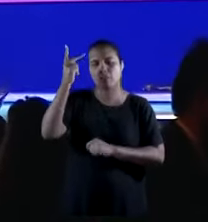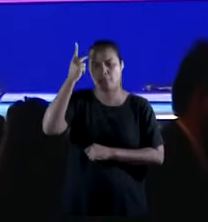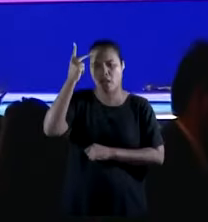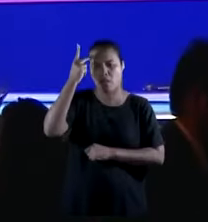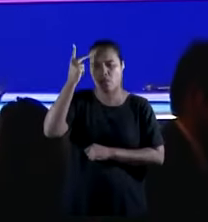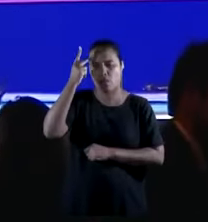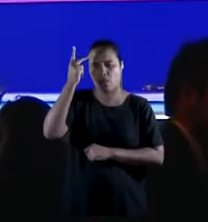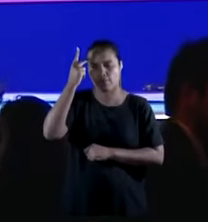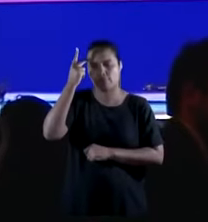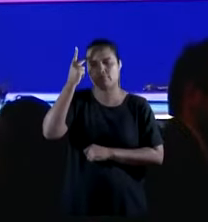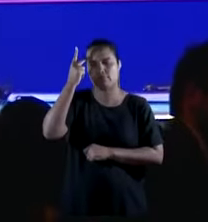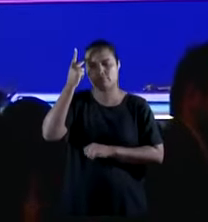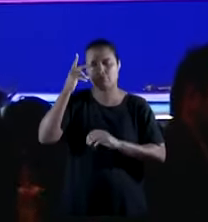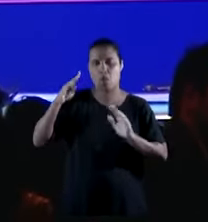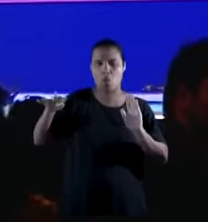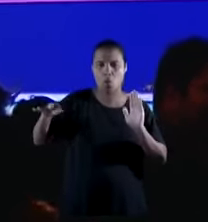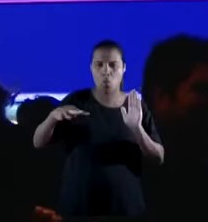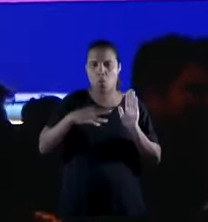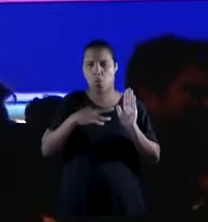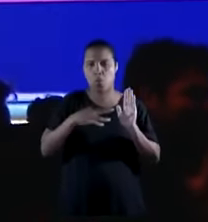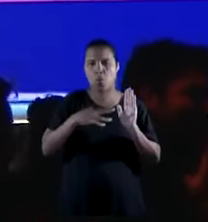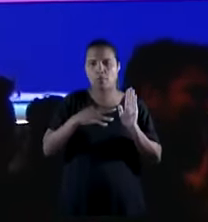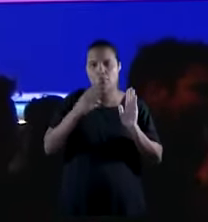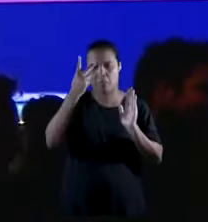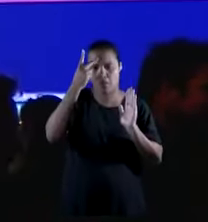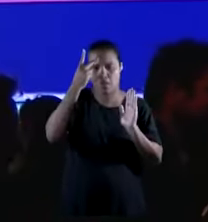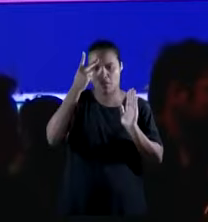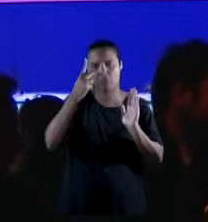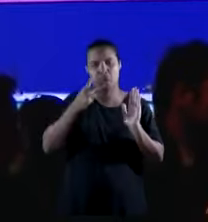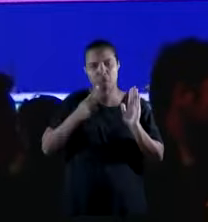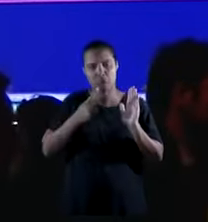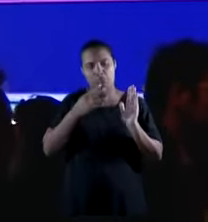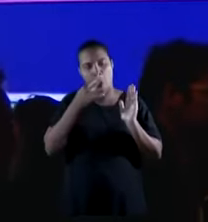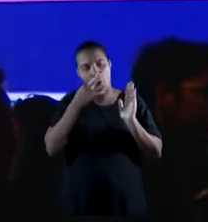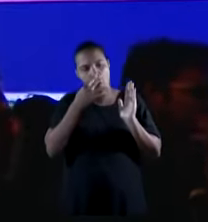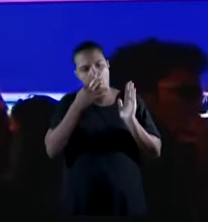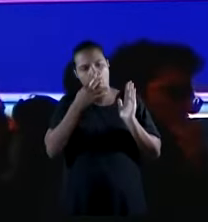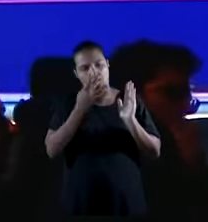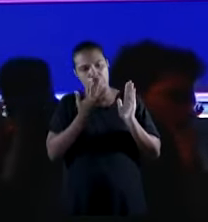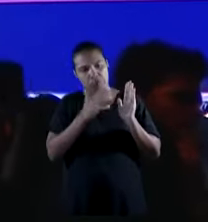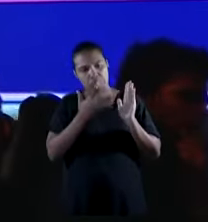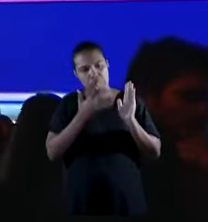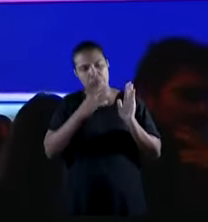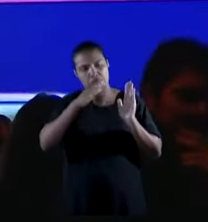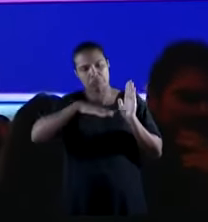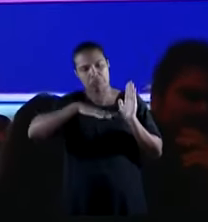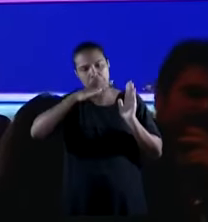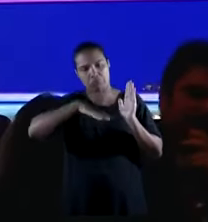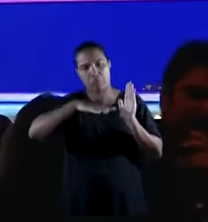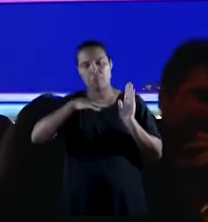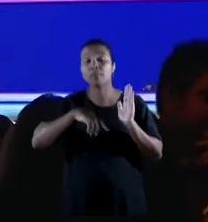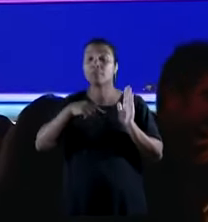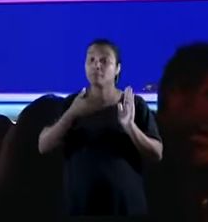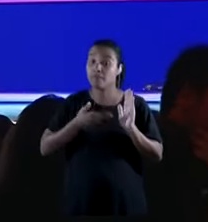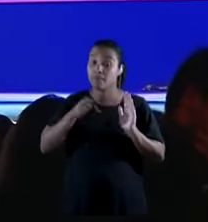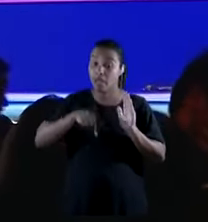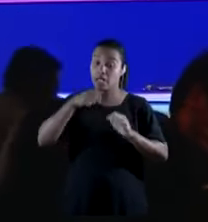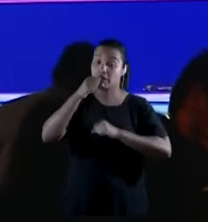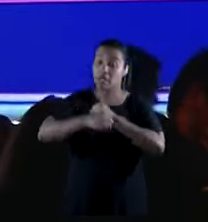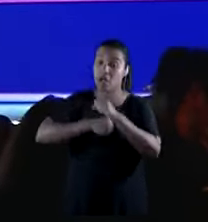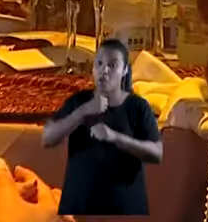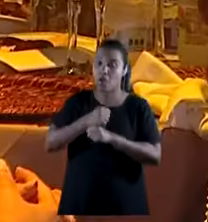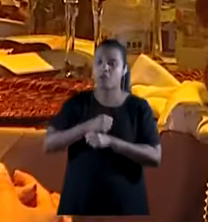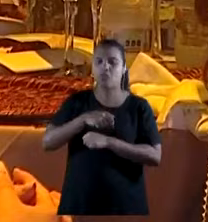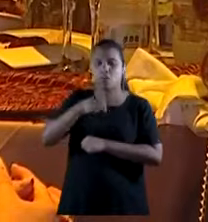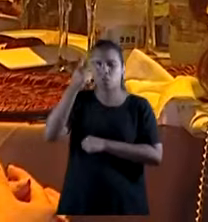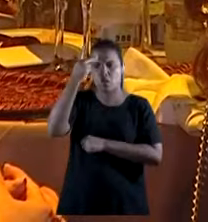uma visibilidade inédita. Esse ano, mais uma vez, o futebol de São Paulo